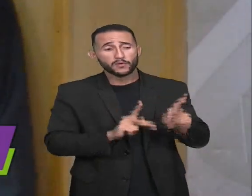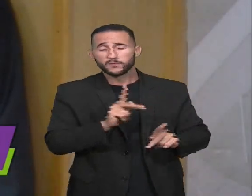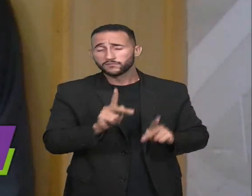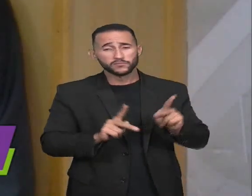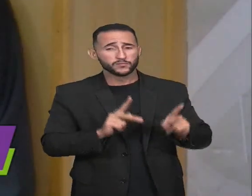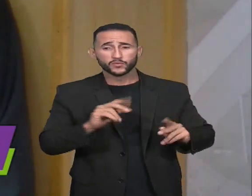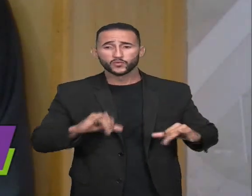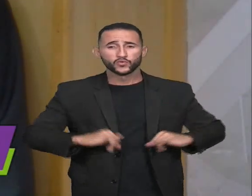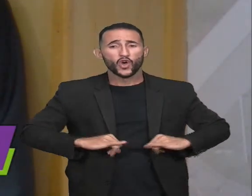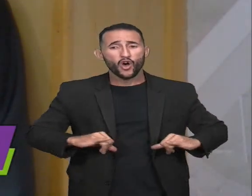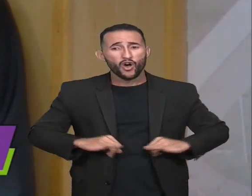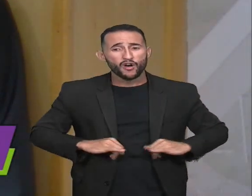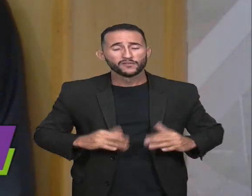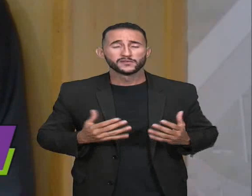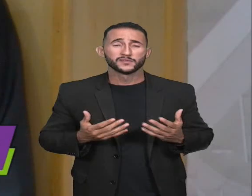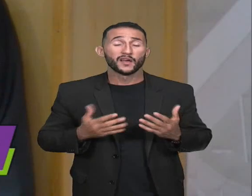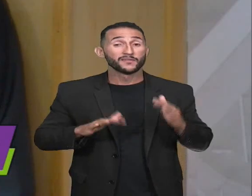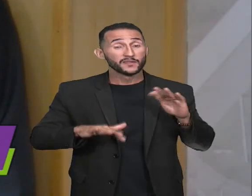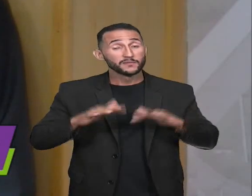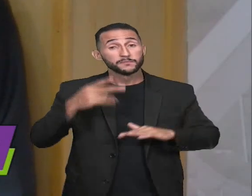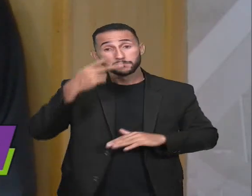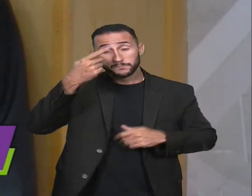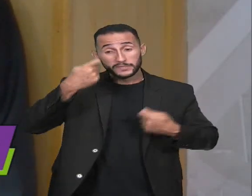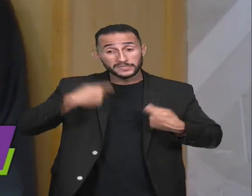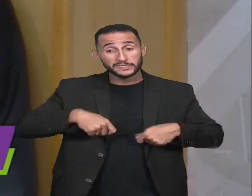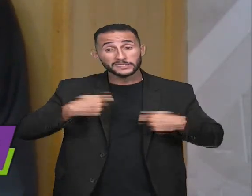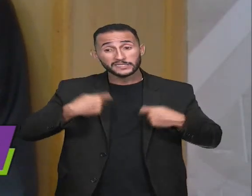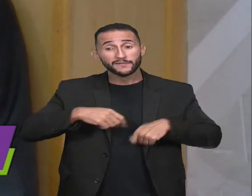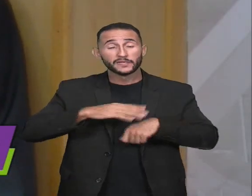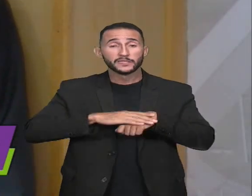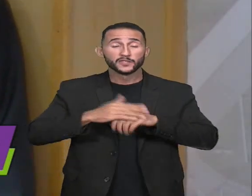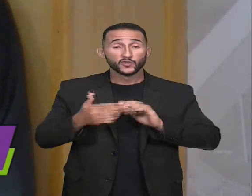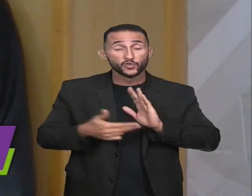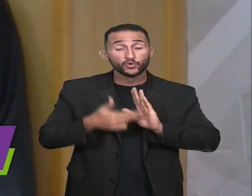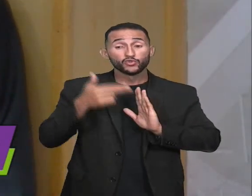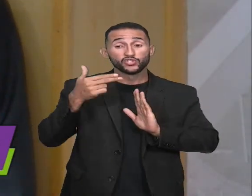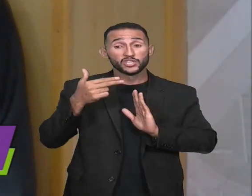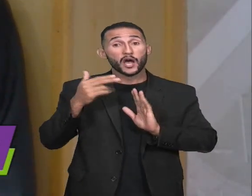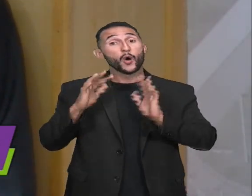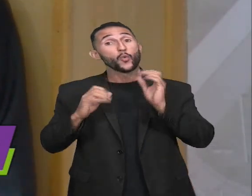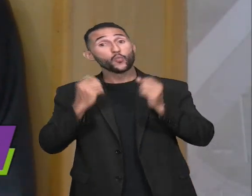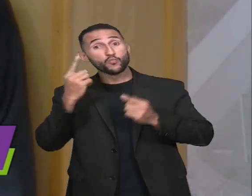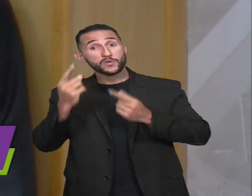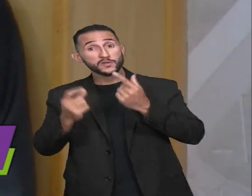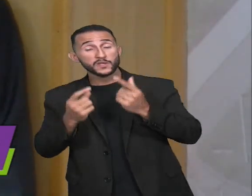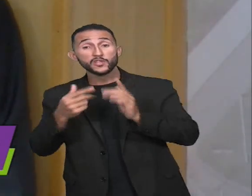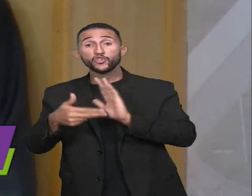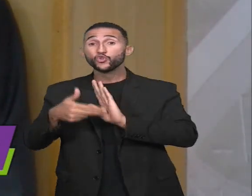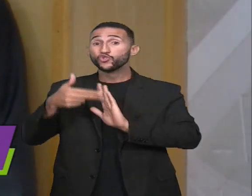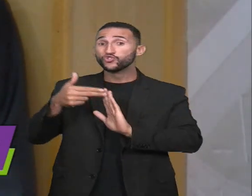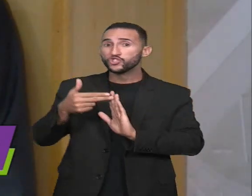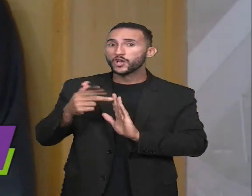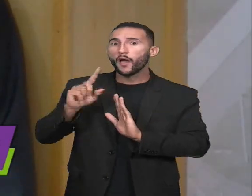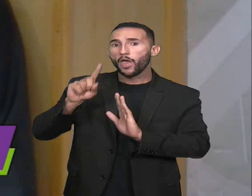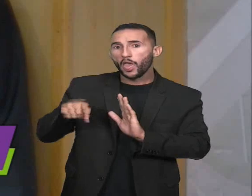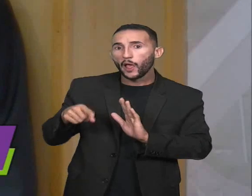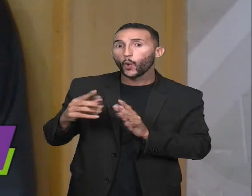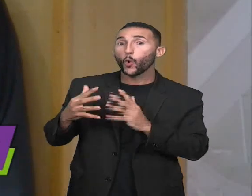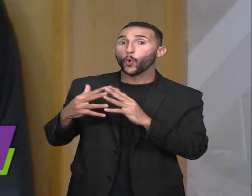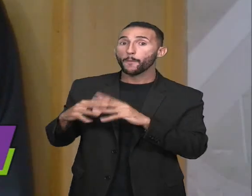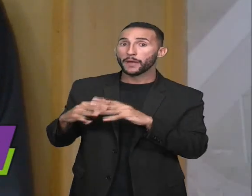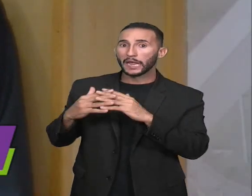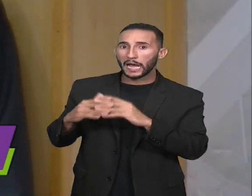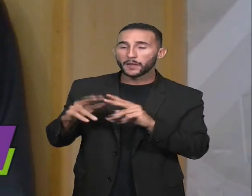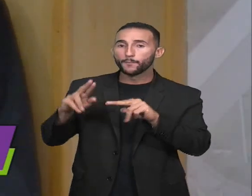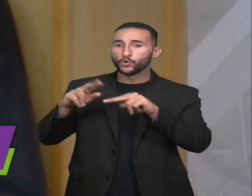muitos casos precisa ir paraa cirurgia e muitas cirurgias de alta complexidade é competência do estado e fica na